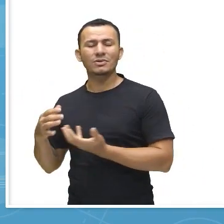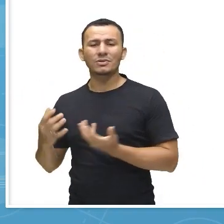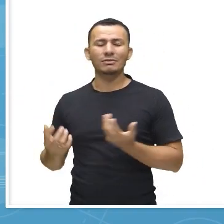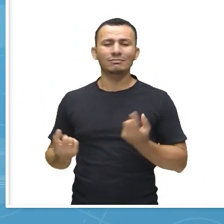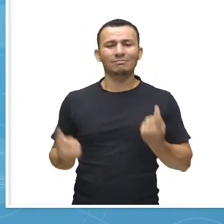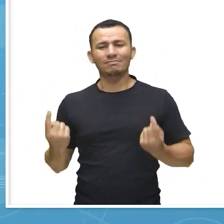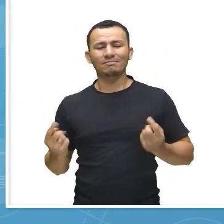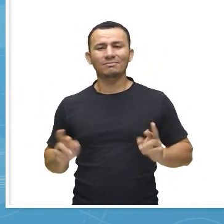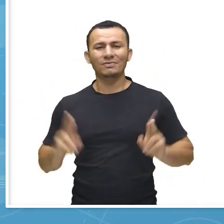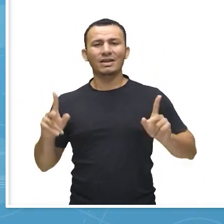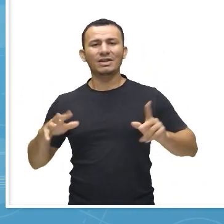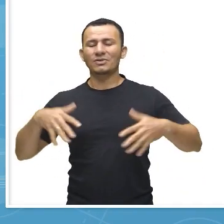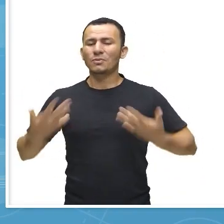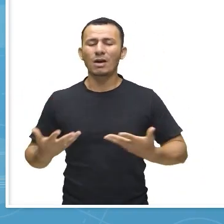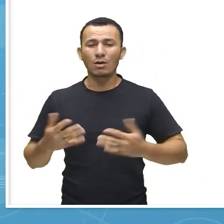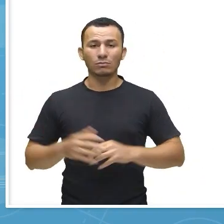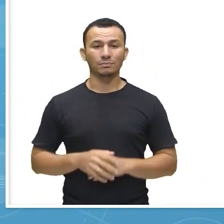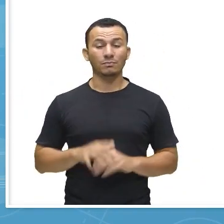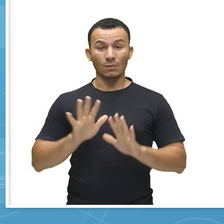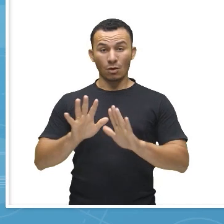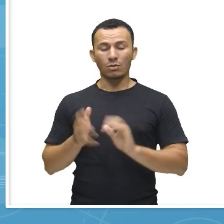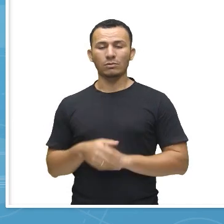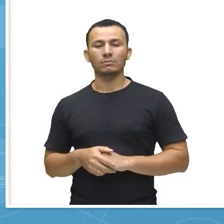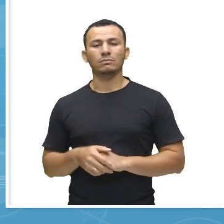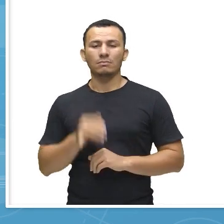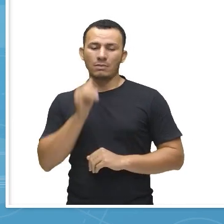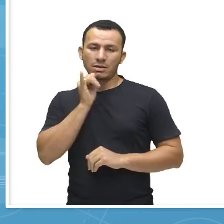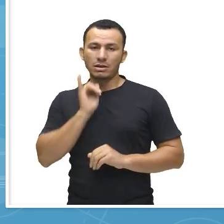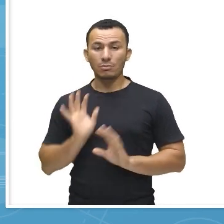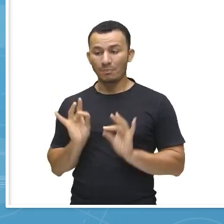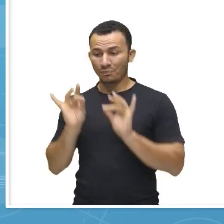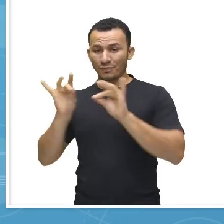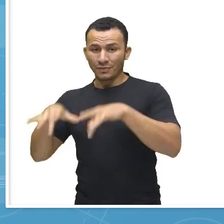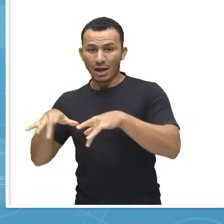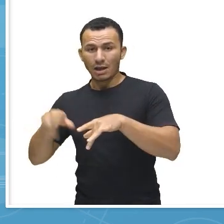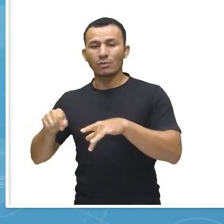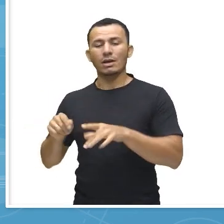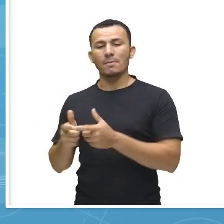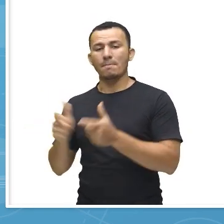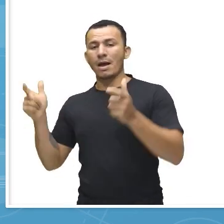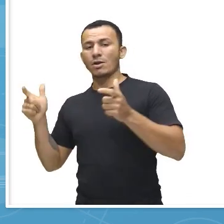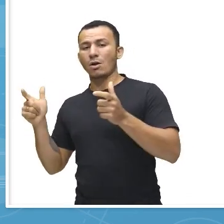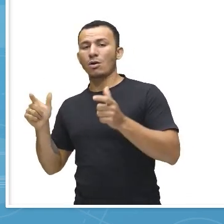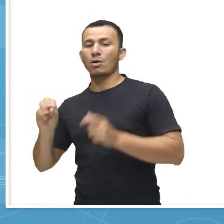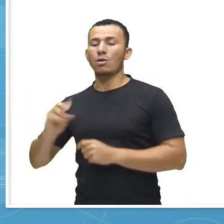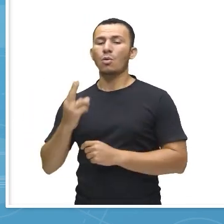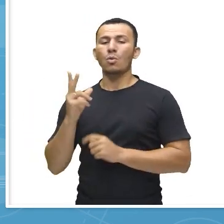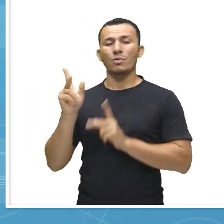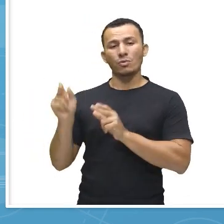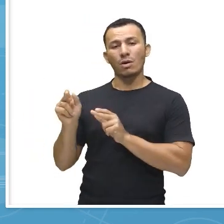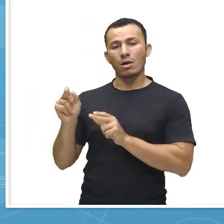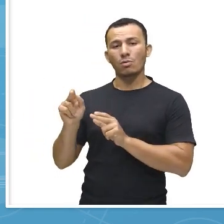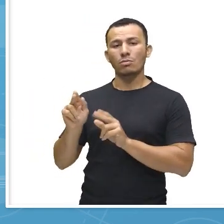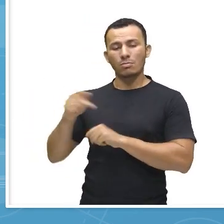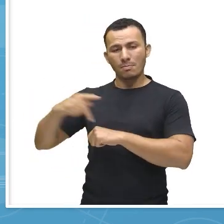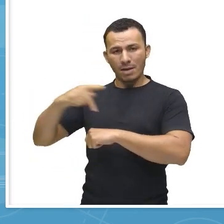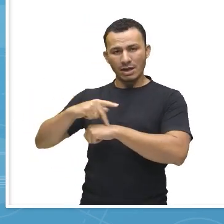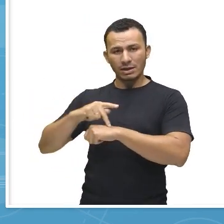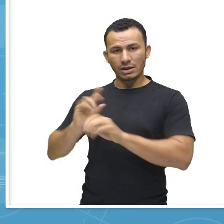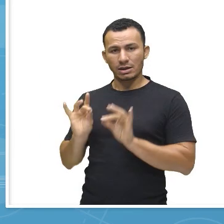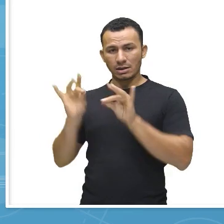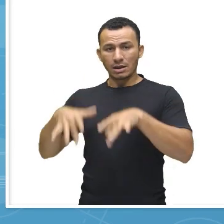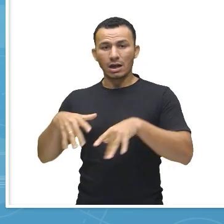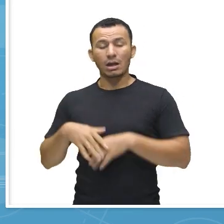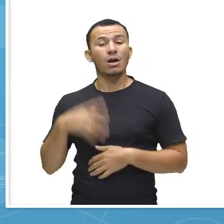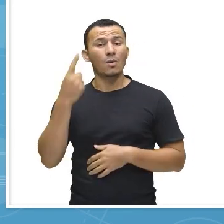for maior ou igual à Austrália é considerado continente. Por quê? Olha o tamanho da